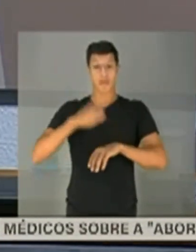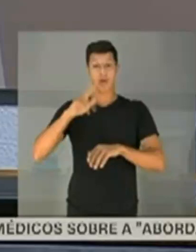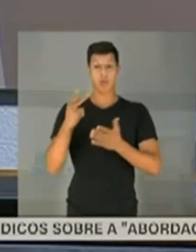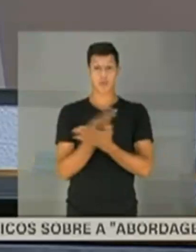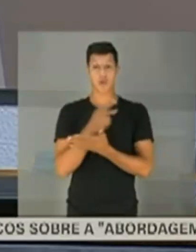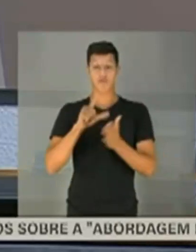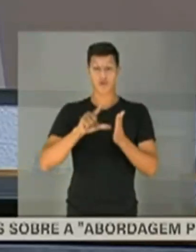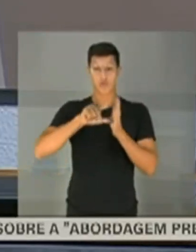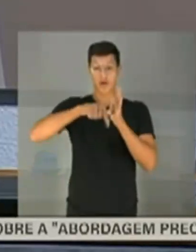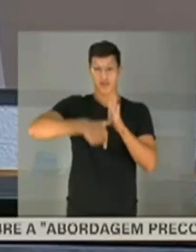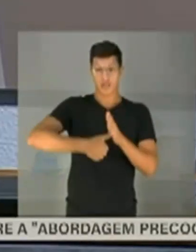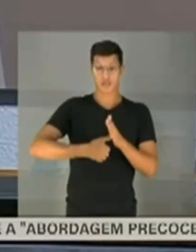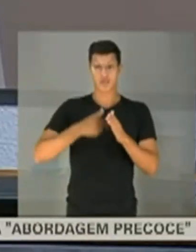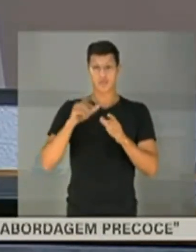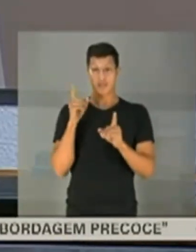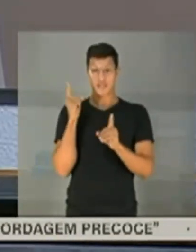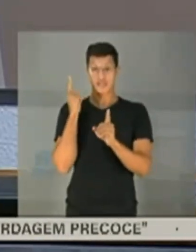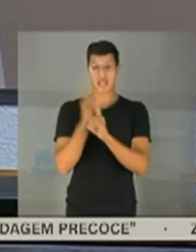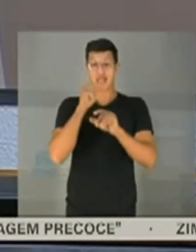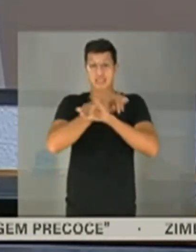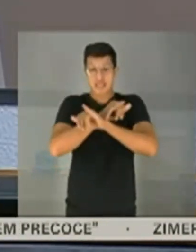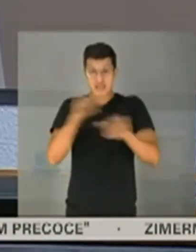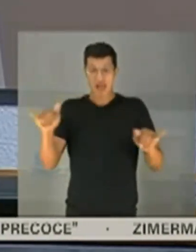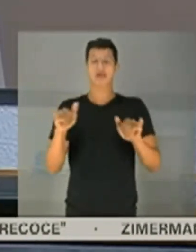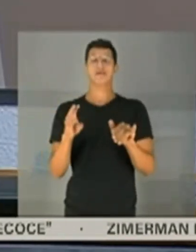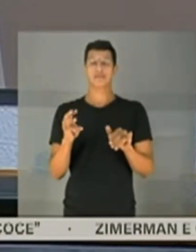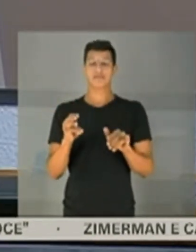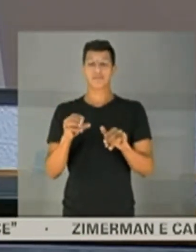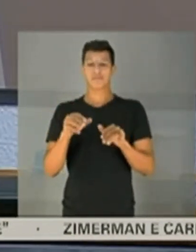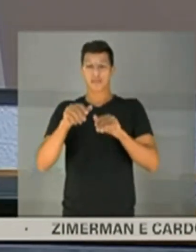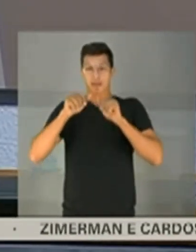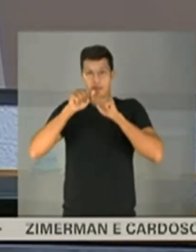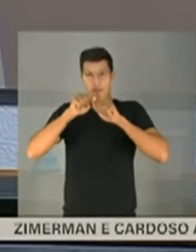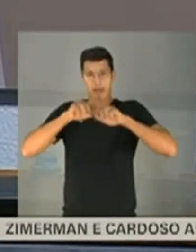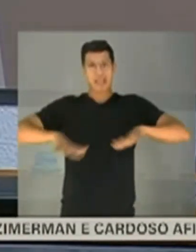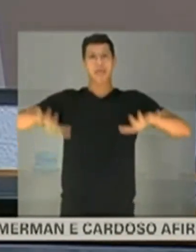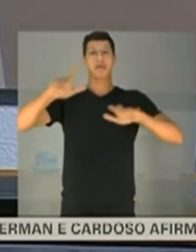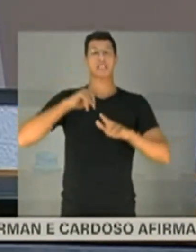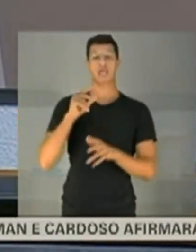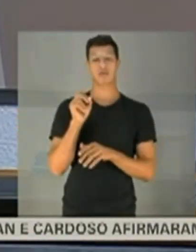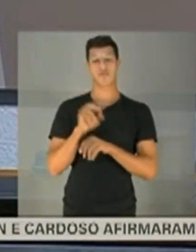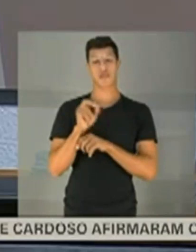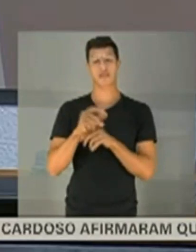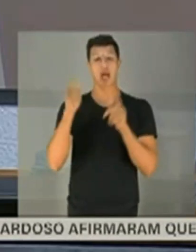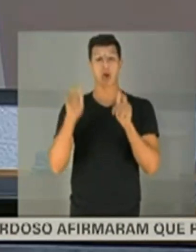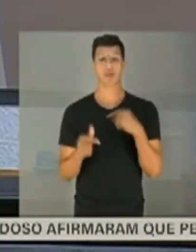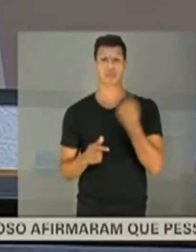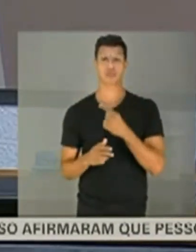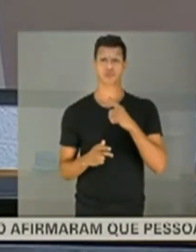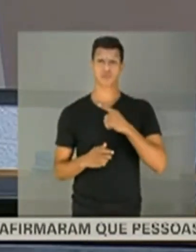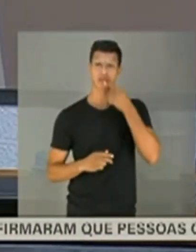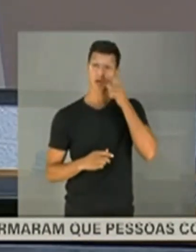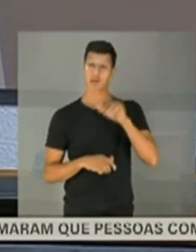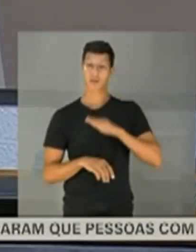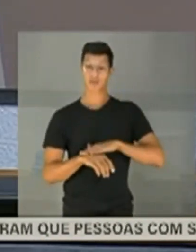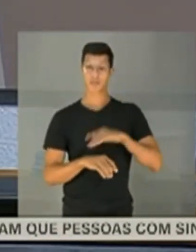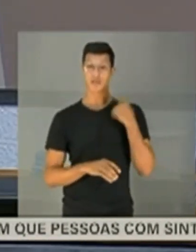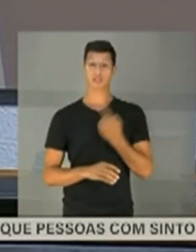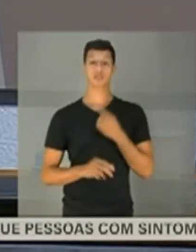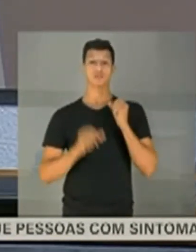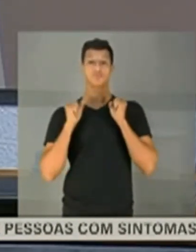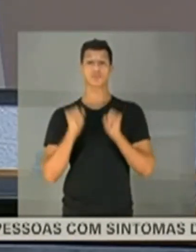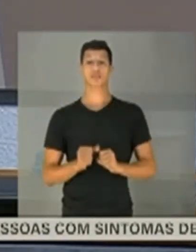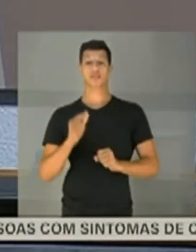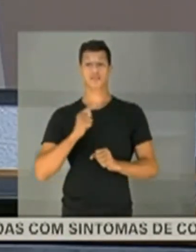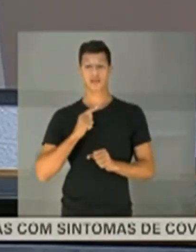o atraso para se declarar pandemia para um vírus de transmissão heterogênea, onde, se a gente tivesse ganho tempo, a gente